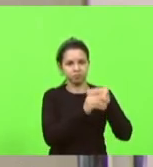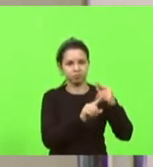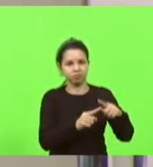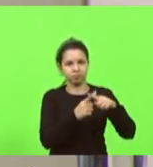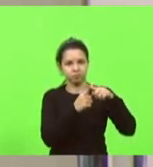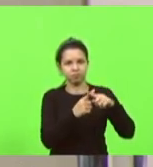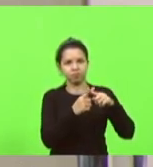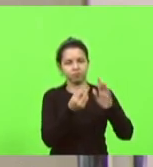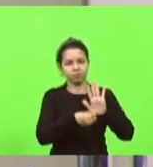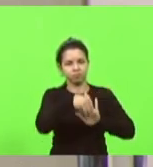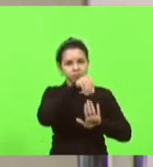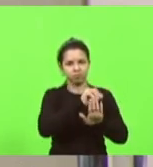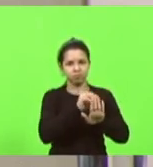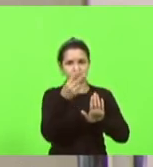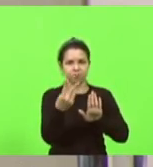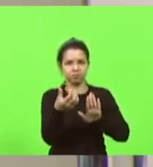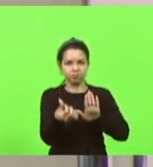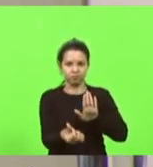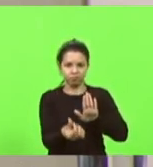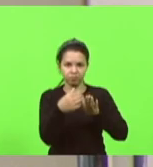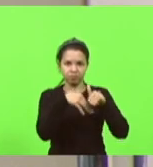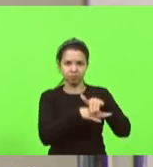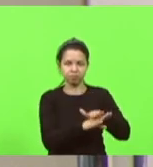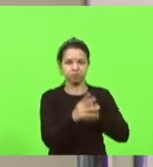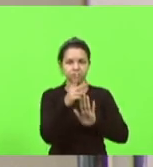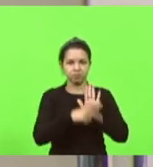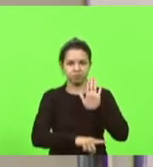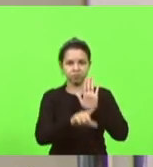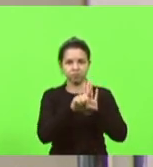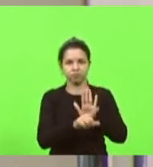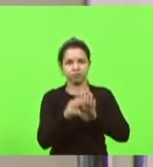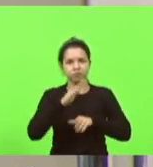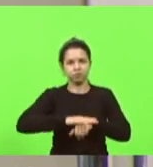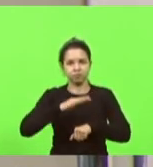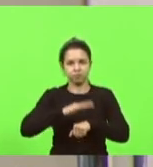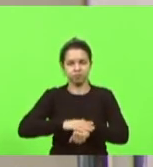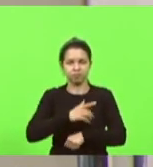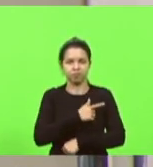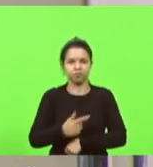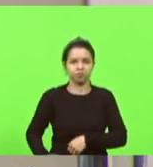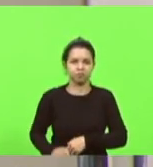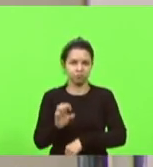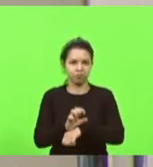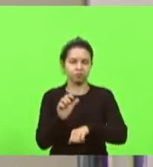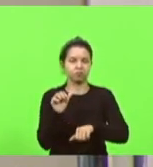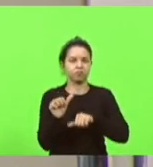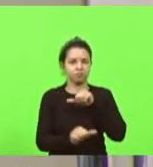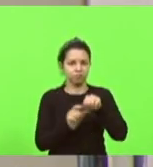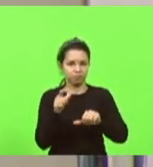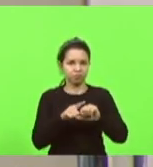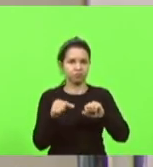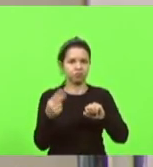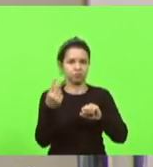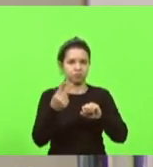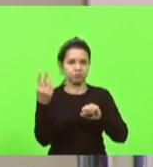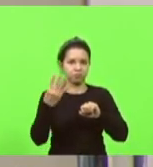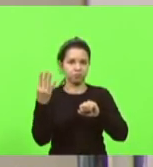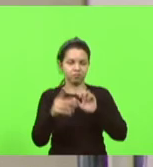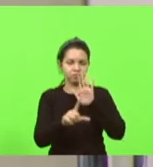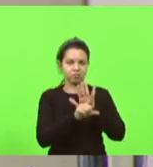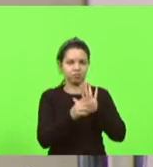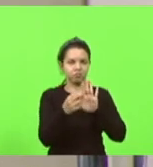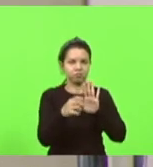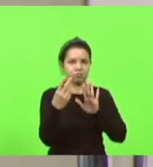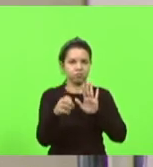26 dos autos do projeto de lei de autoria do Governo do Estado, que altera o artigo 2º e 4º da Lei 18.095 de 2021, que dispõe